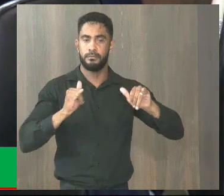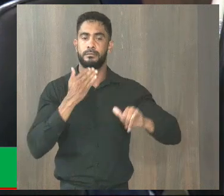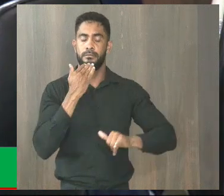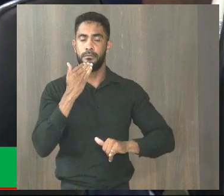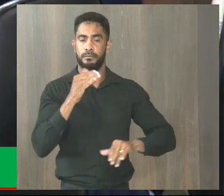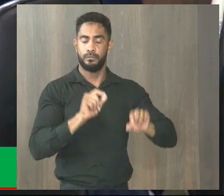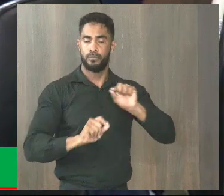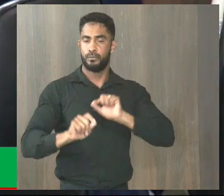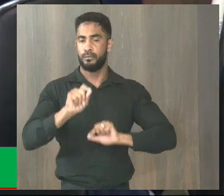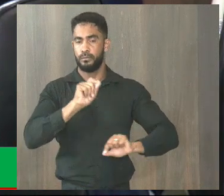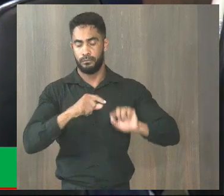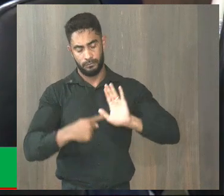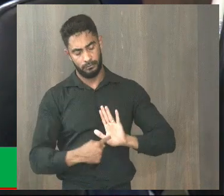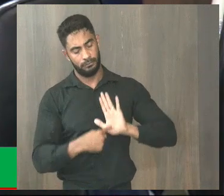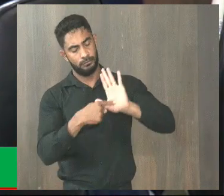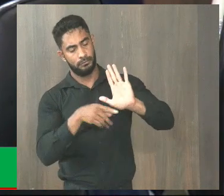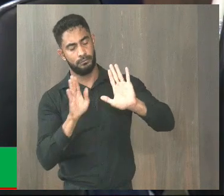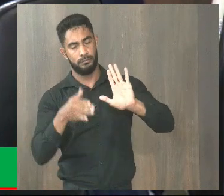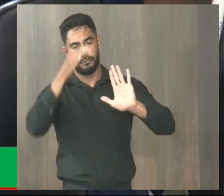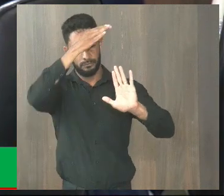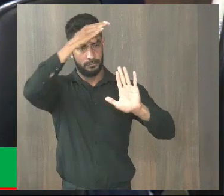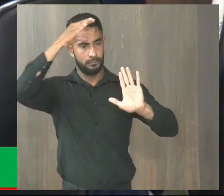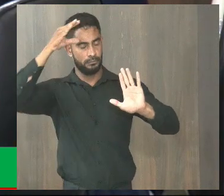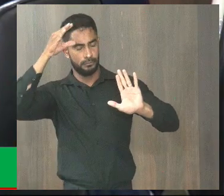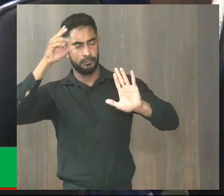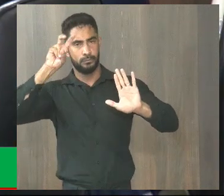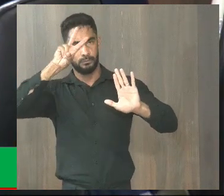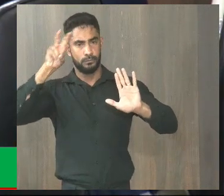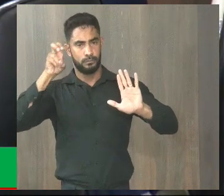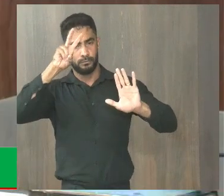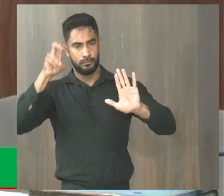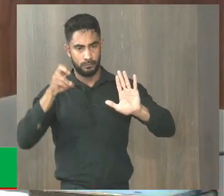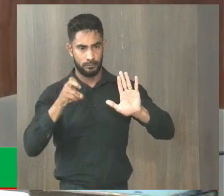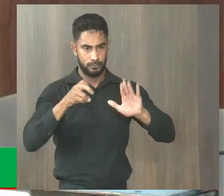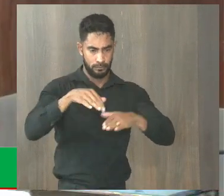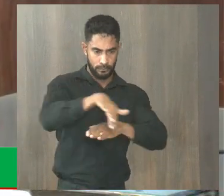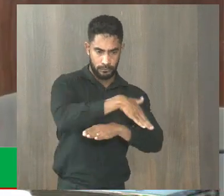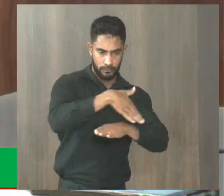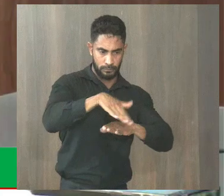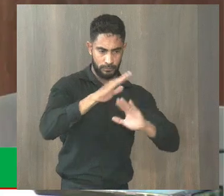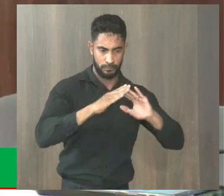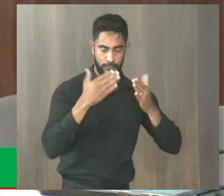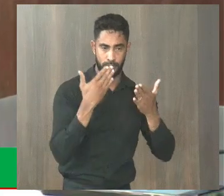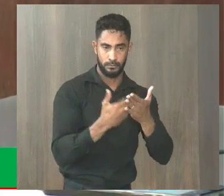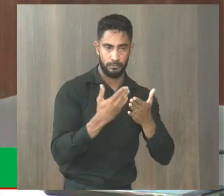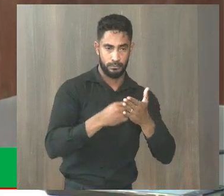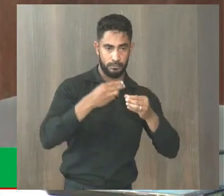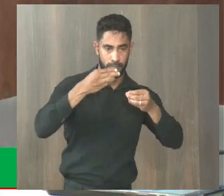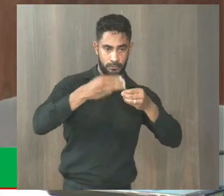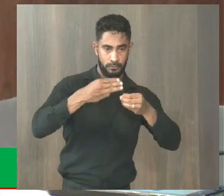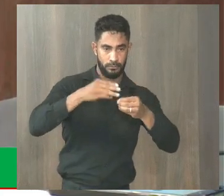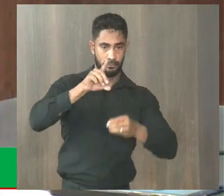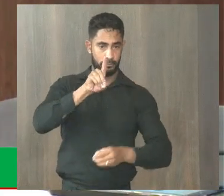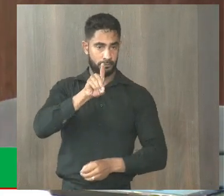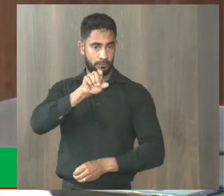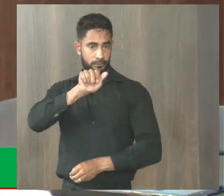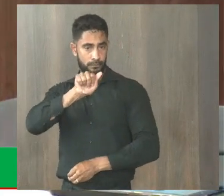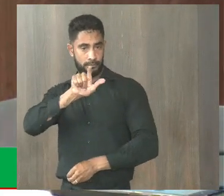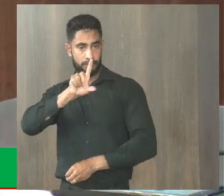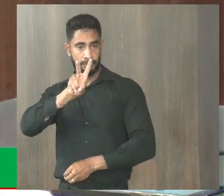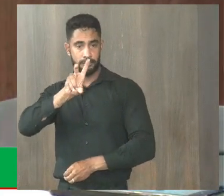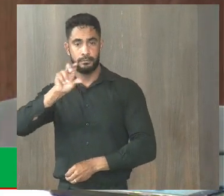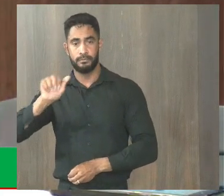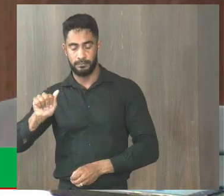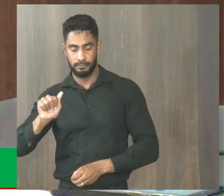aqui, né, que eu já apresentei aqui na Câmara, é sobre o trecho que dá acesso à Escola Municipal Dalva dos Anjos, né,